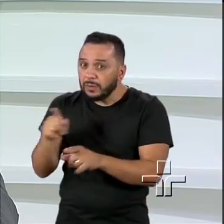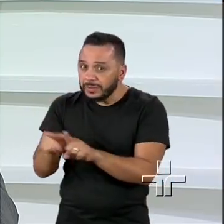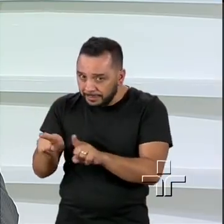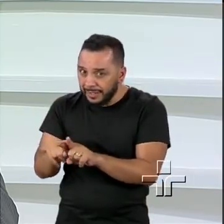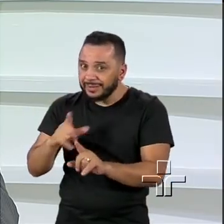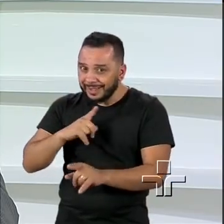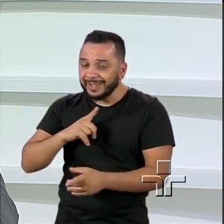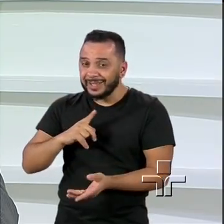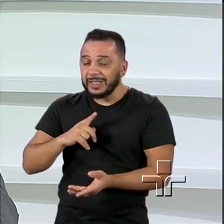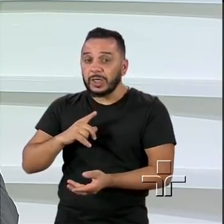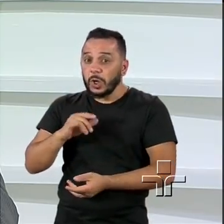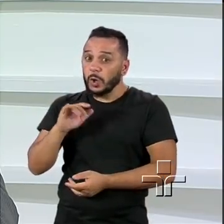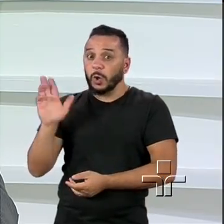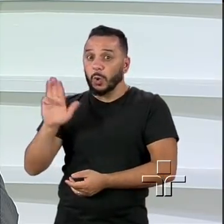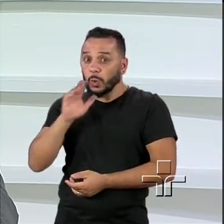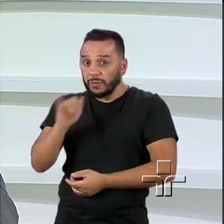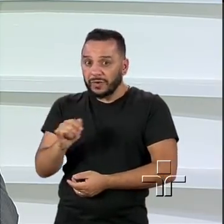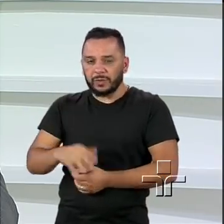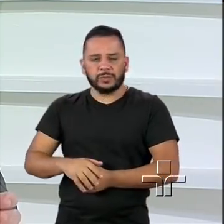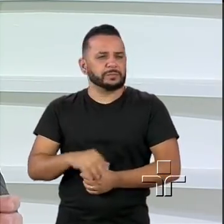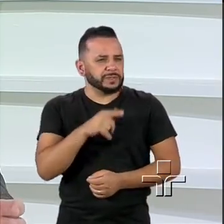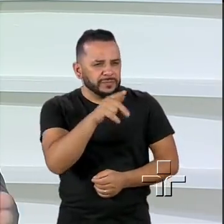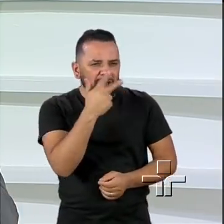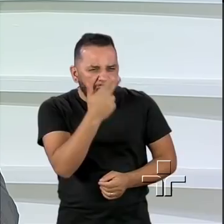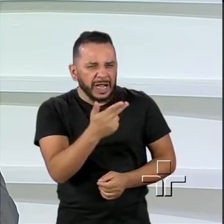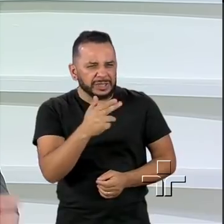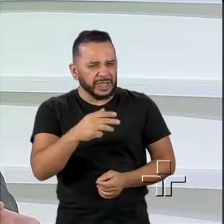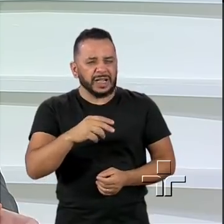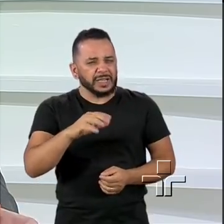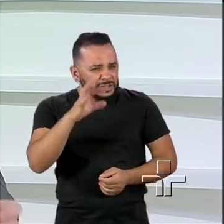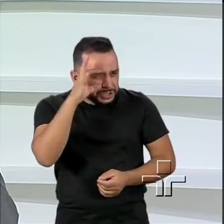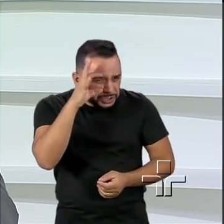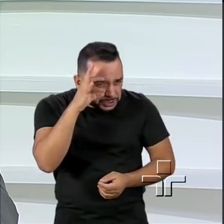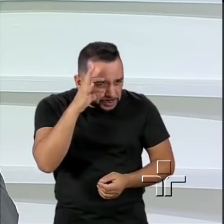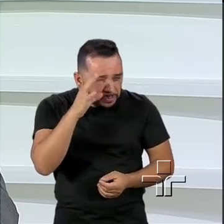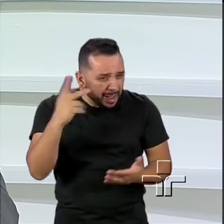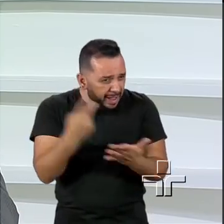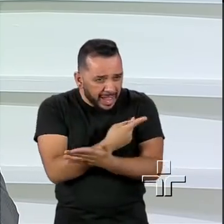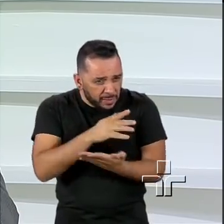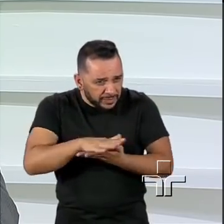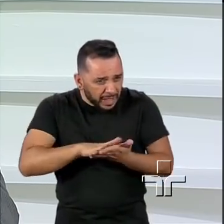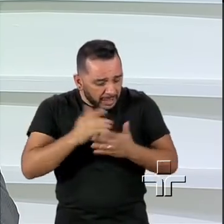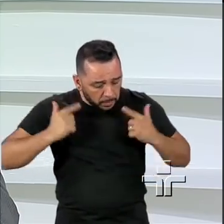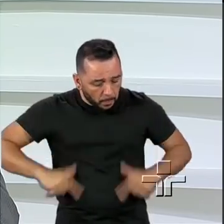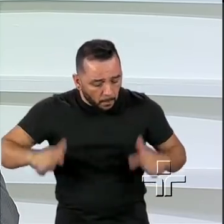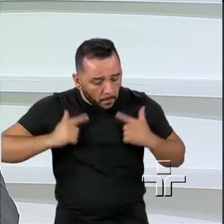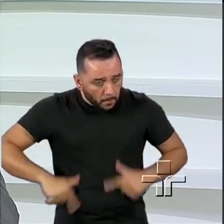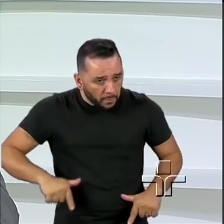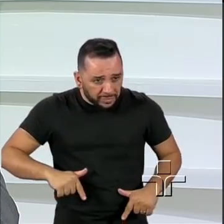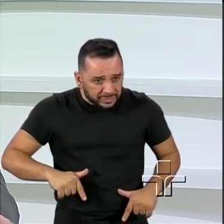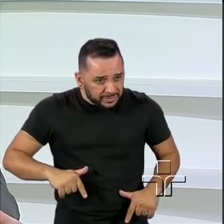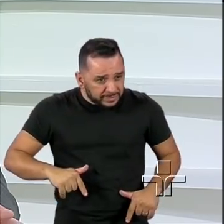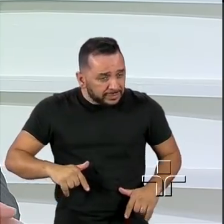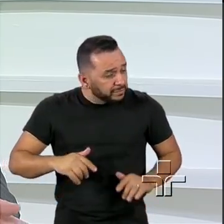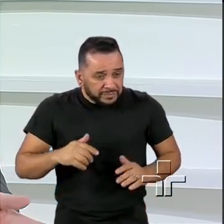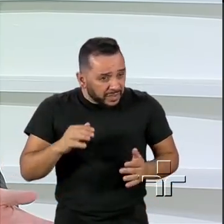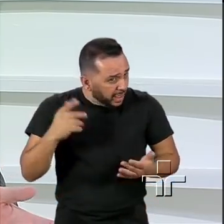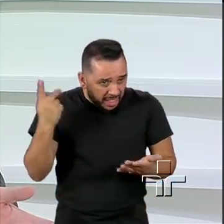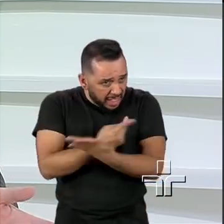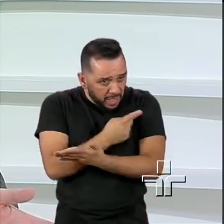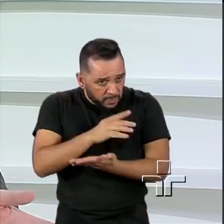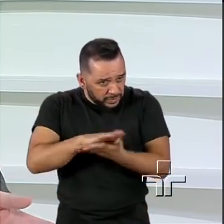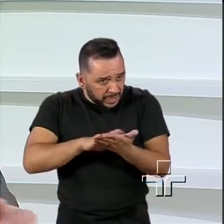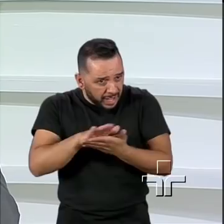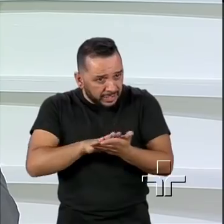que a Dilma... Queria perguntar para o senhor se o senhor acha que a Dilma não cometeu nenhum erro no comando do país, nenhum erro tanto no erro nas